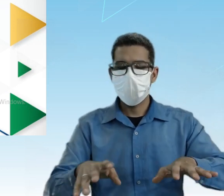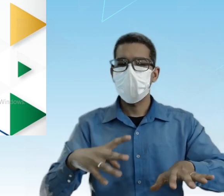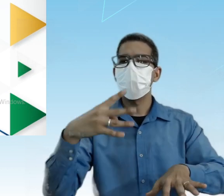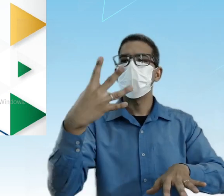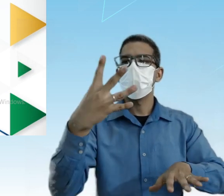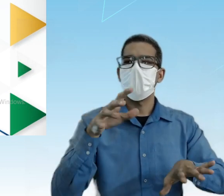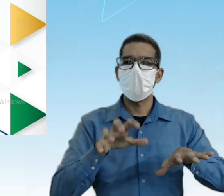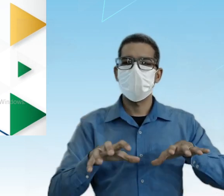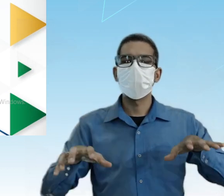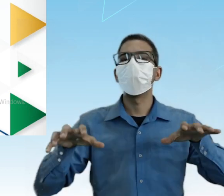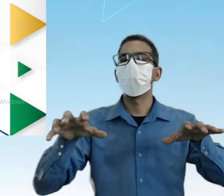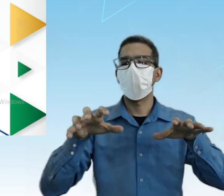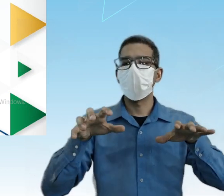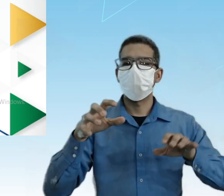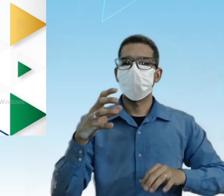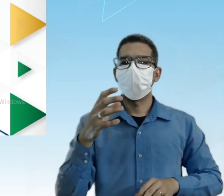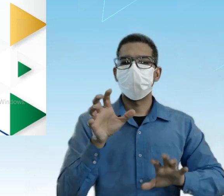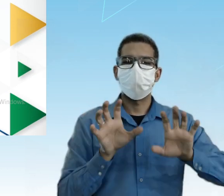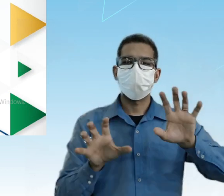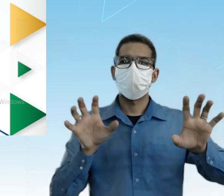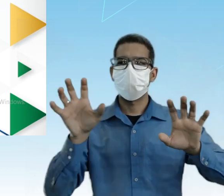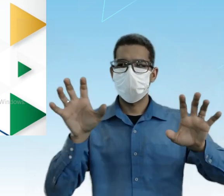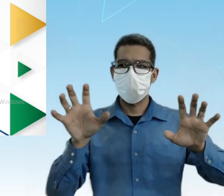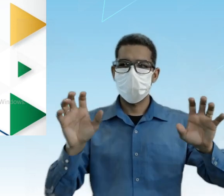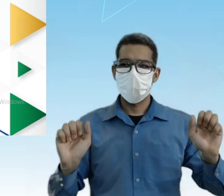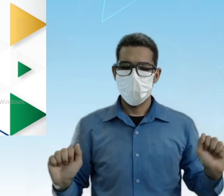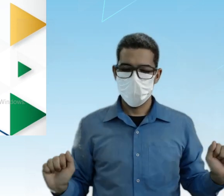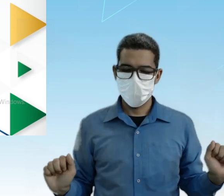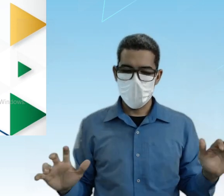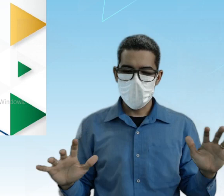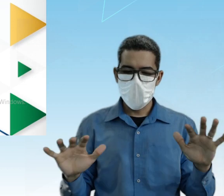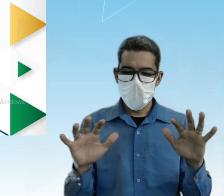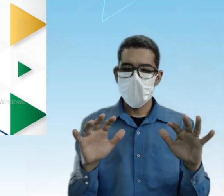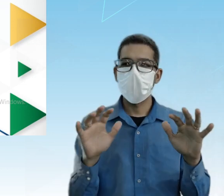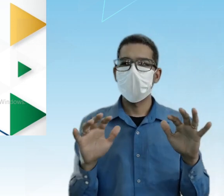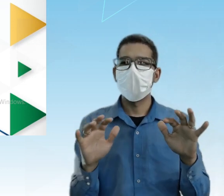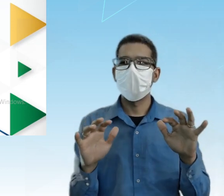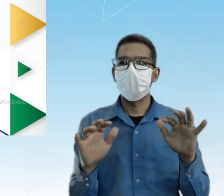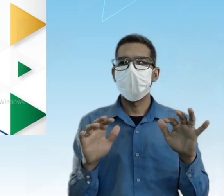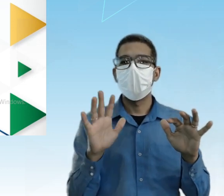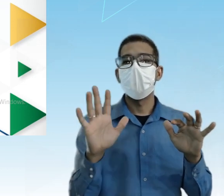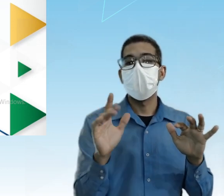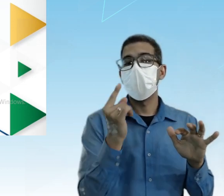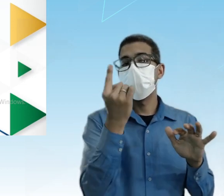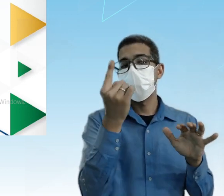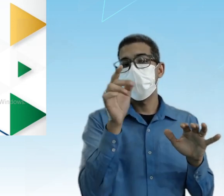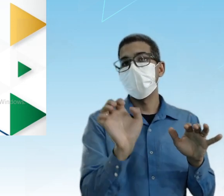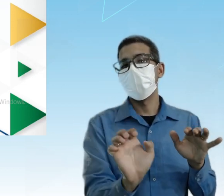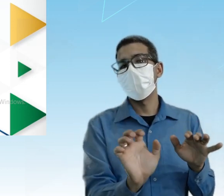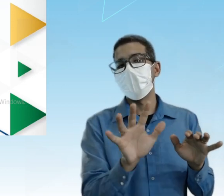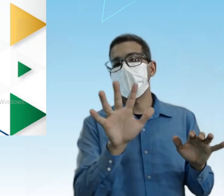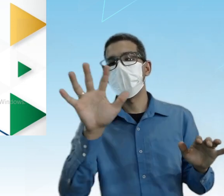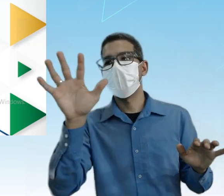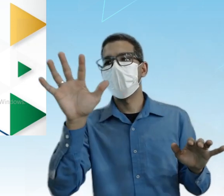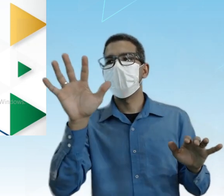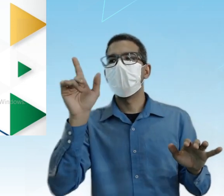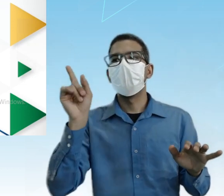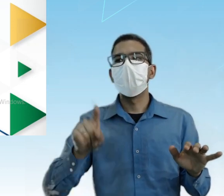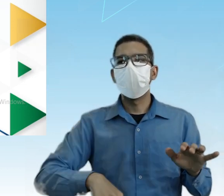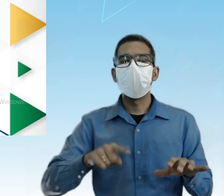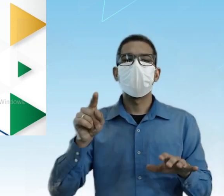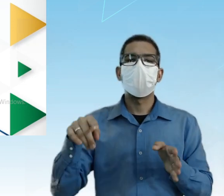regiões com crosta terrestre, com superfície, e temos uma região que é mais